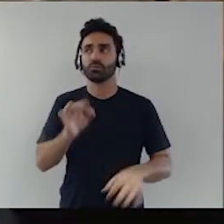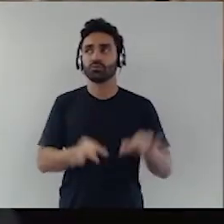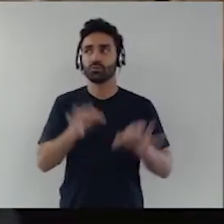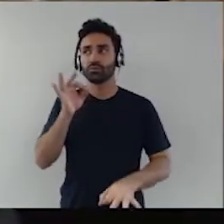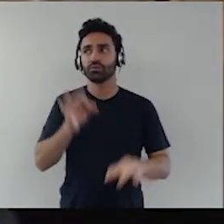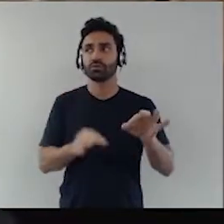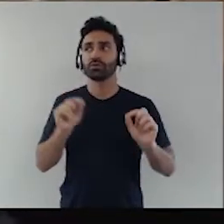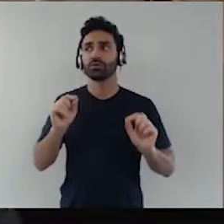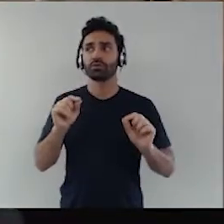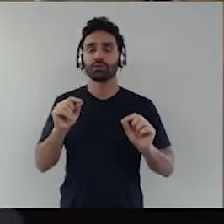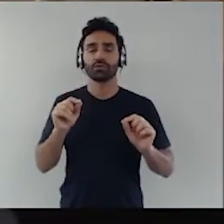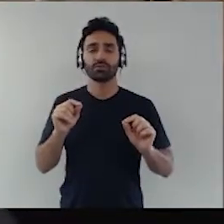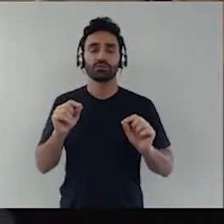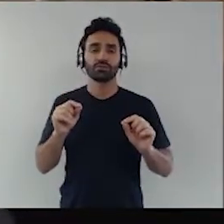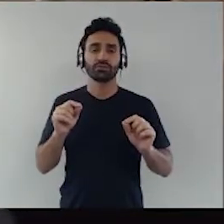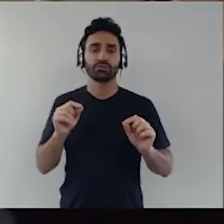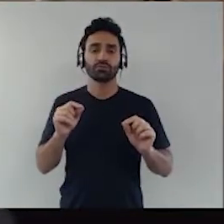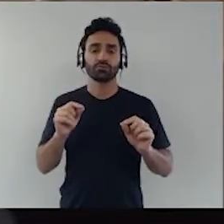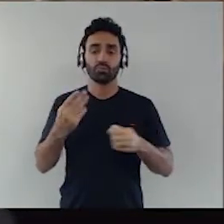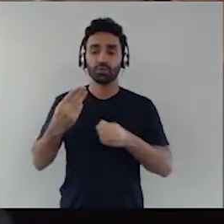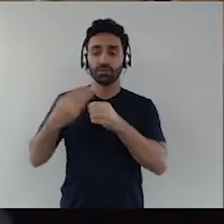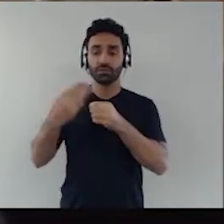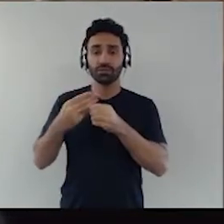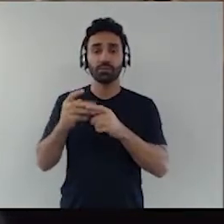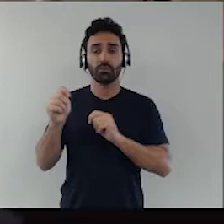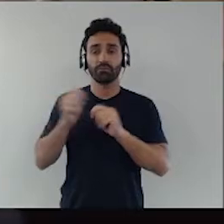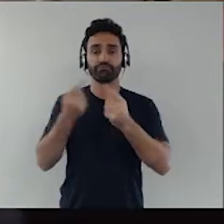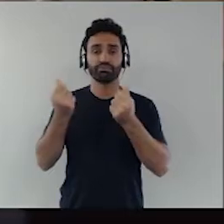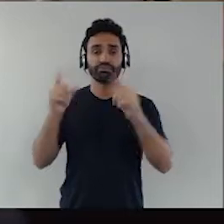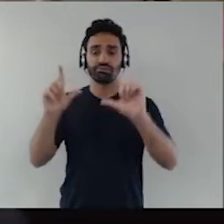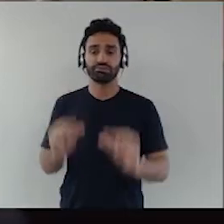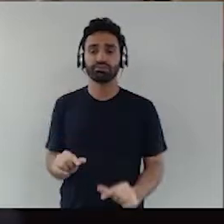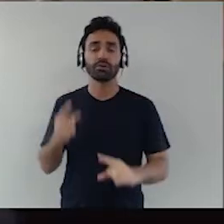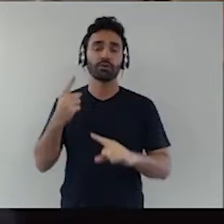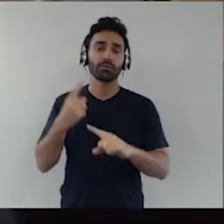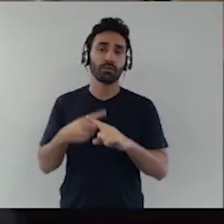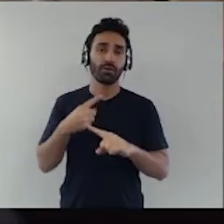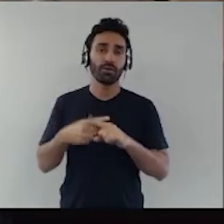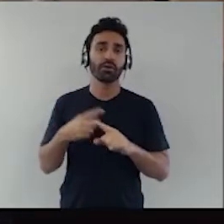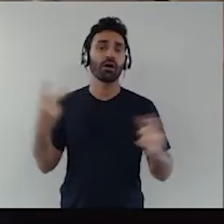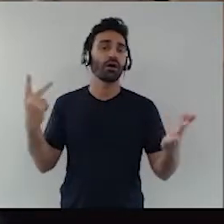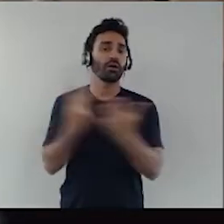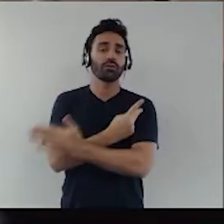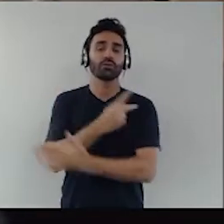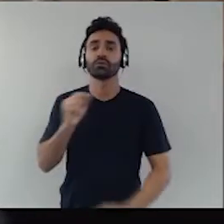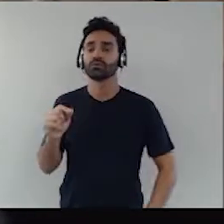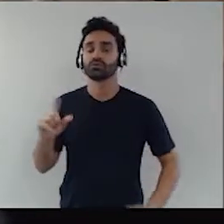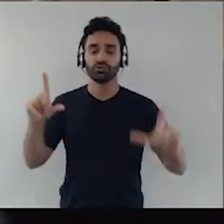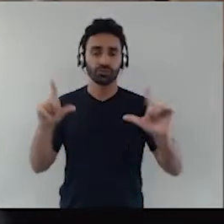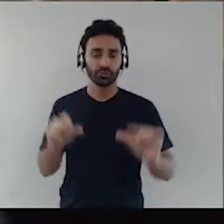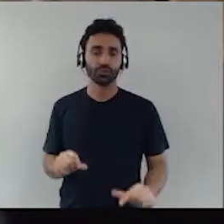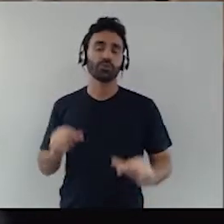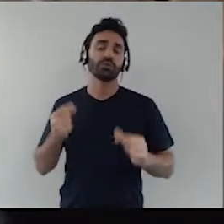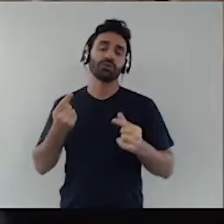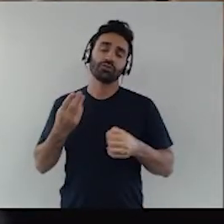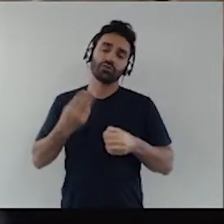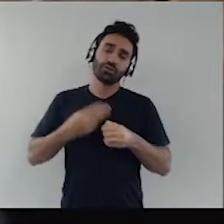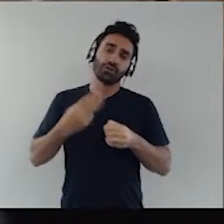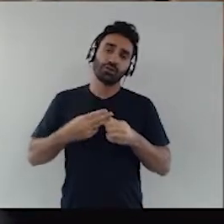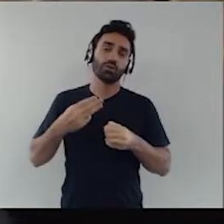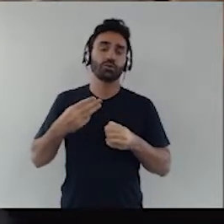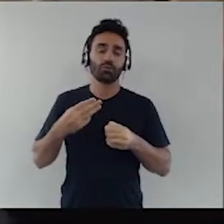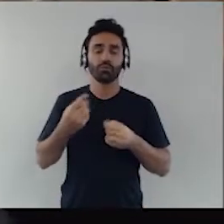essa queda da arrecadação municipal, vez que o isolamento social resultou na drástica diminuição das receitas